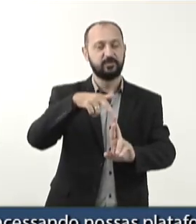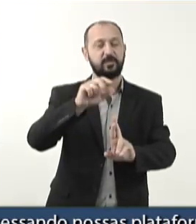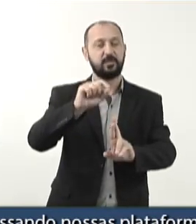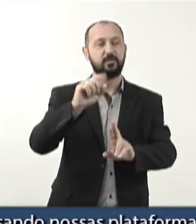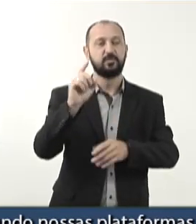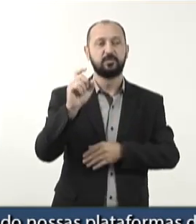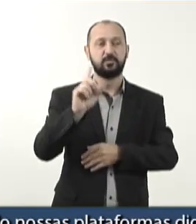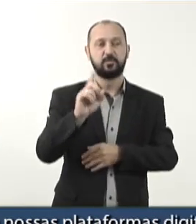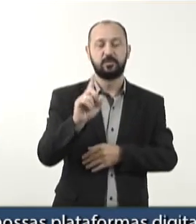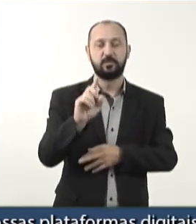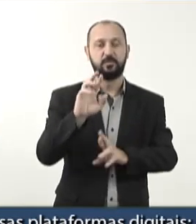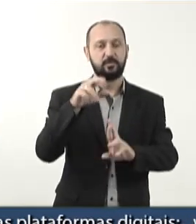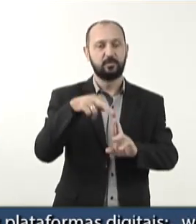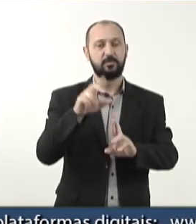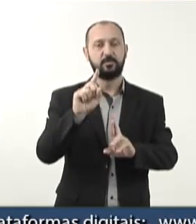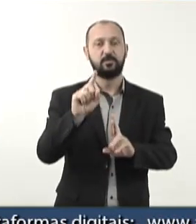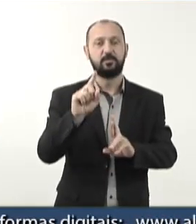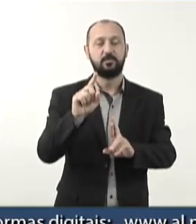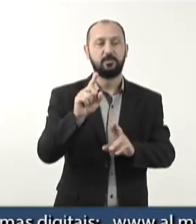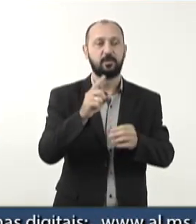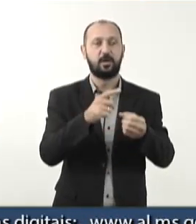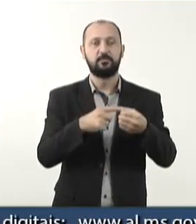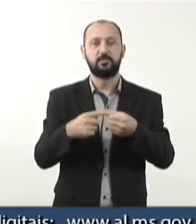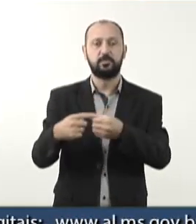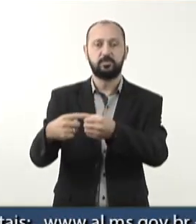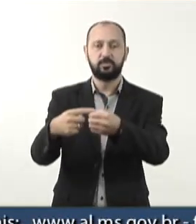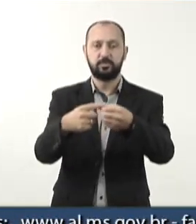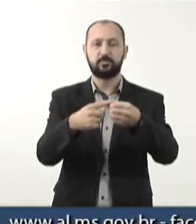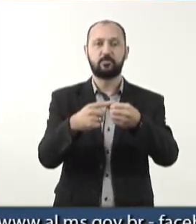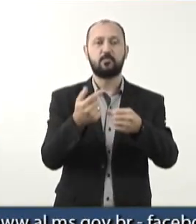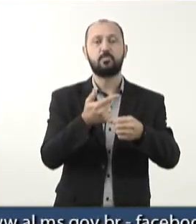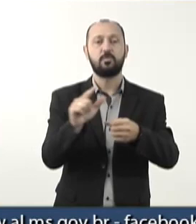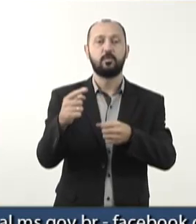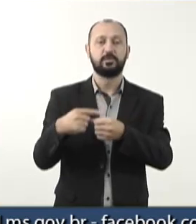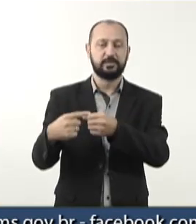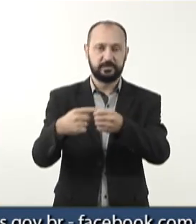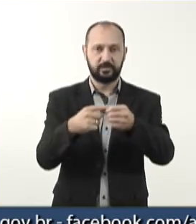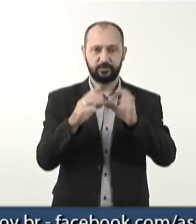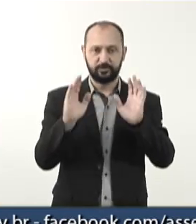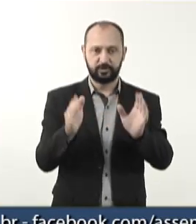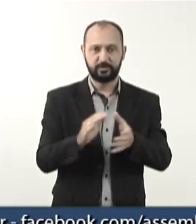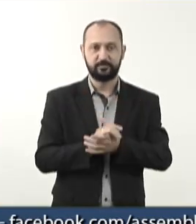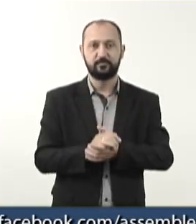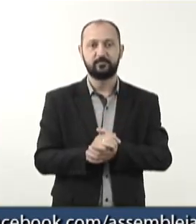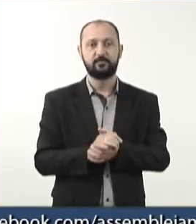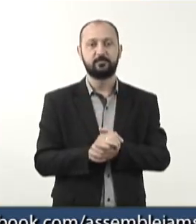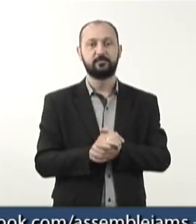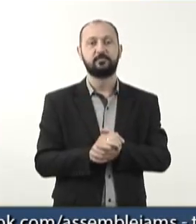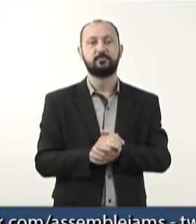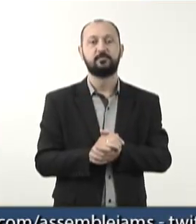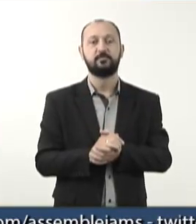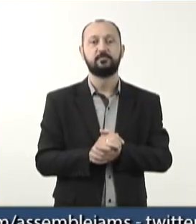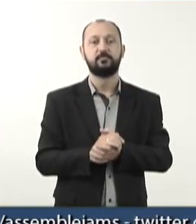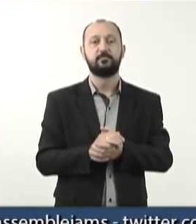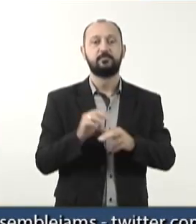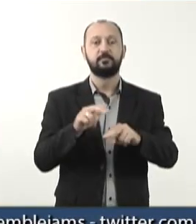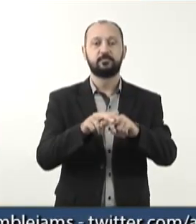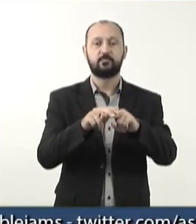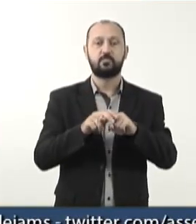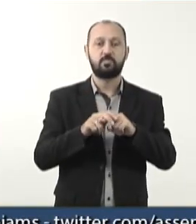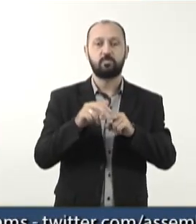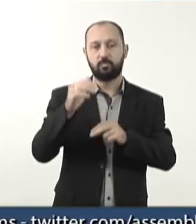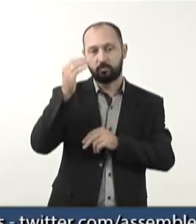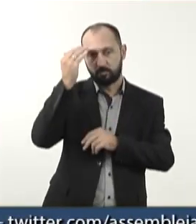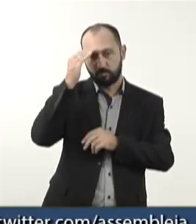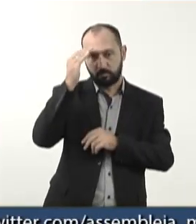para mim não é reserva, para mim é um distrito, é uma outra cidade. Então, por enquanto, pelo que eu